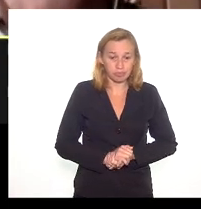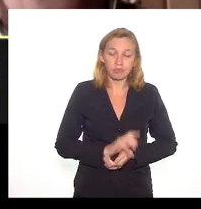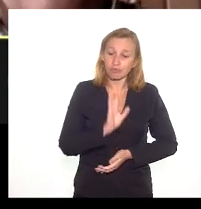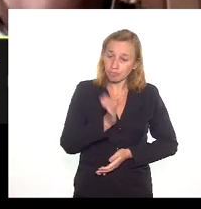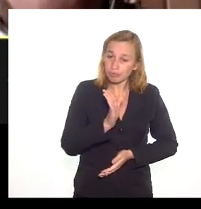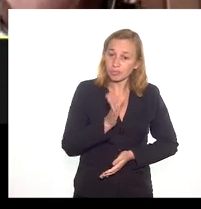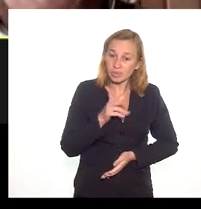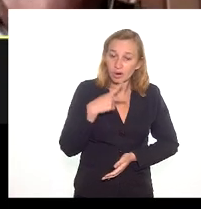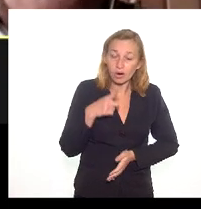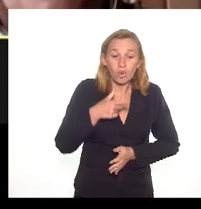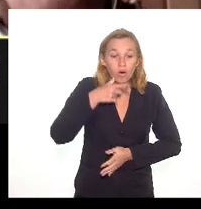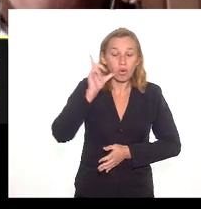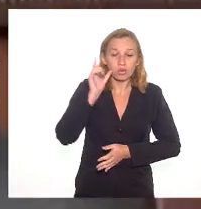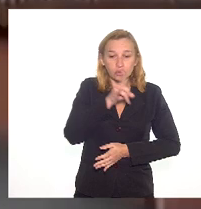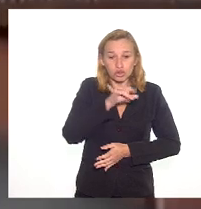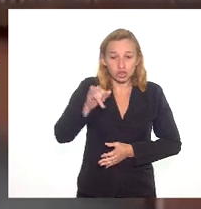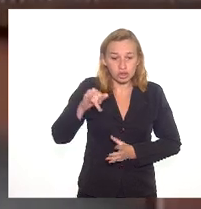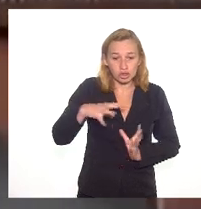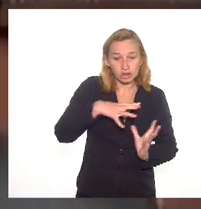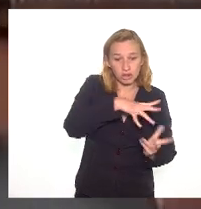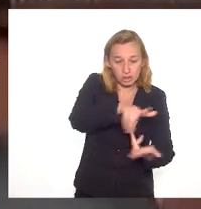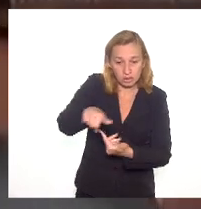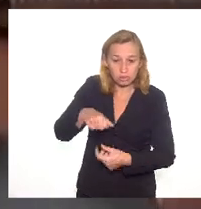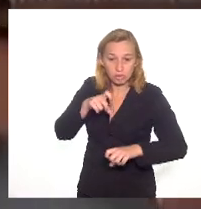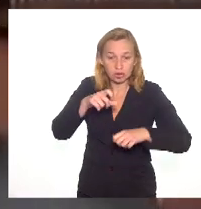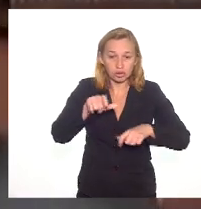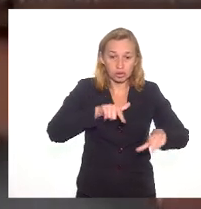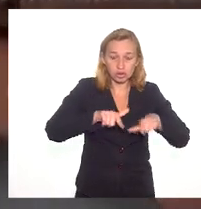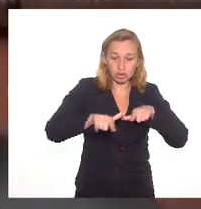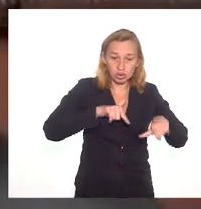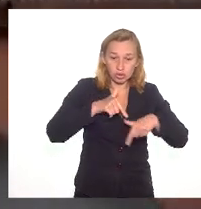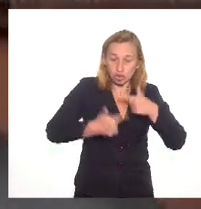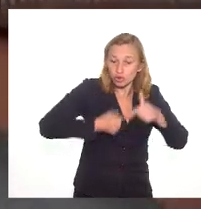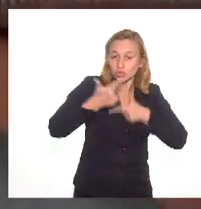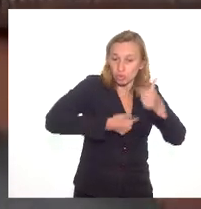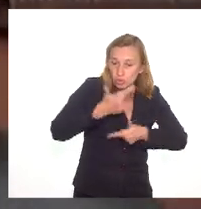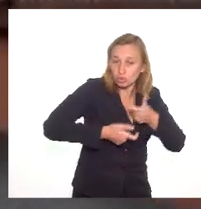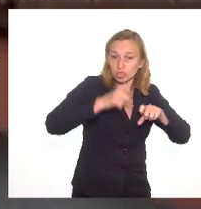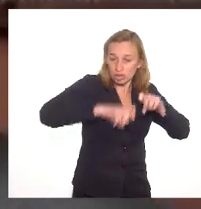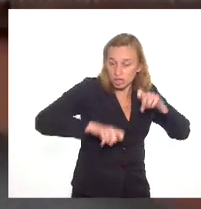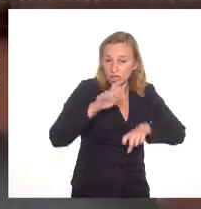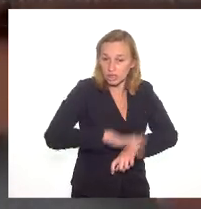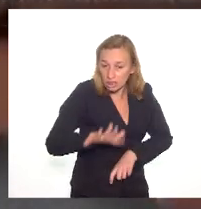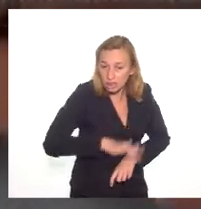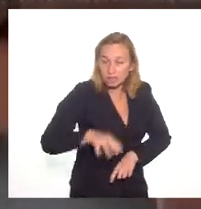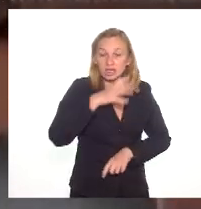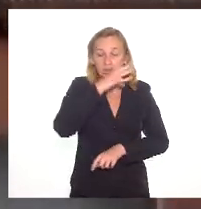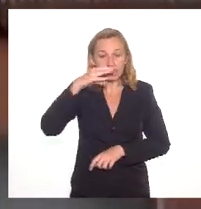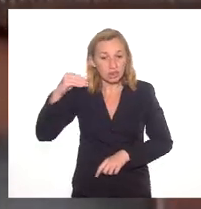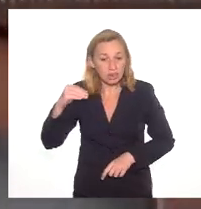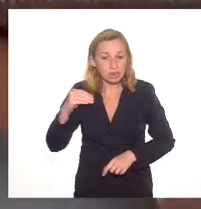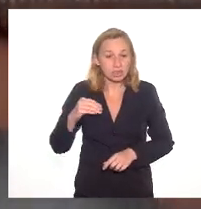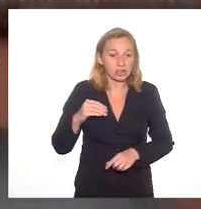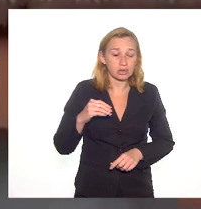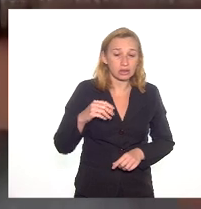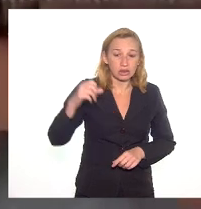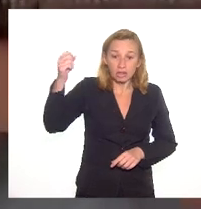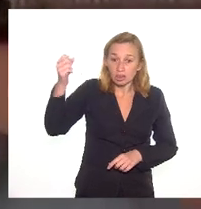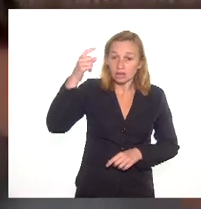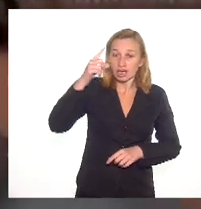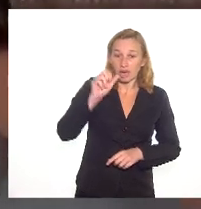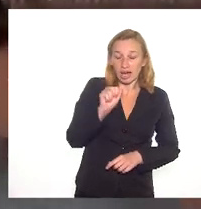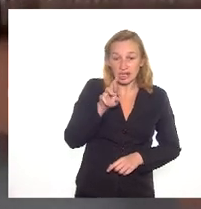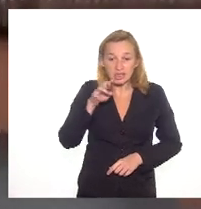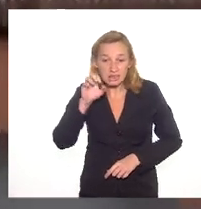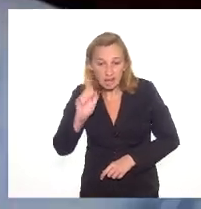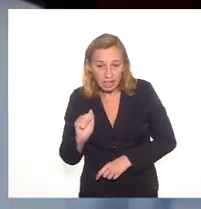Lembrando que ontem foi Dia Nacional de Luta contra o Combate à Exploração Sexual de Crianças e Adolescentes, inspirado no caso